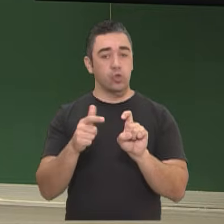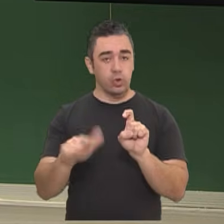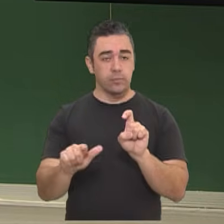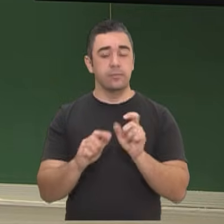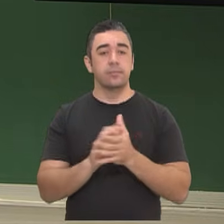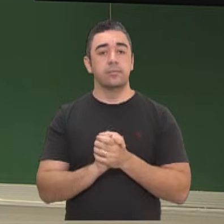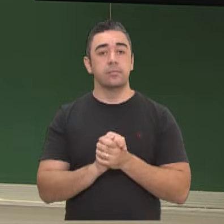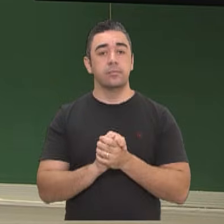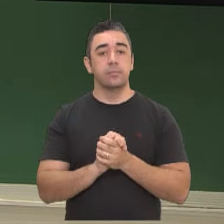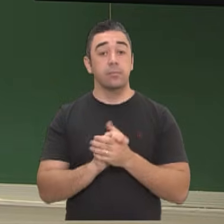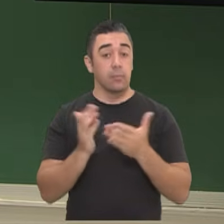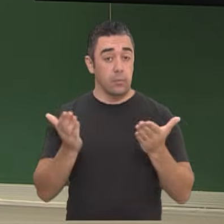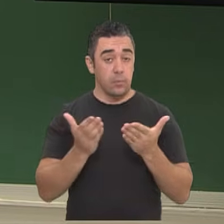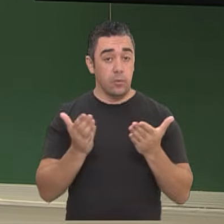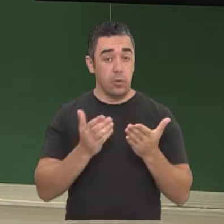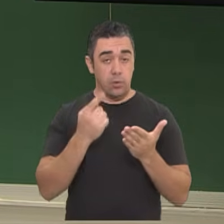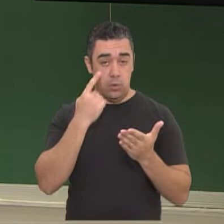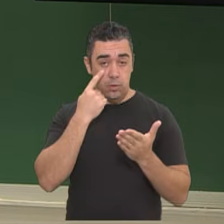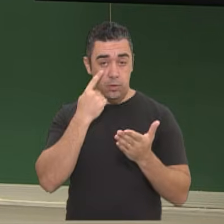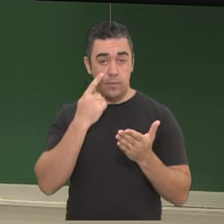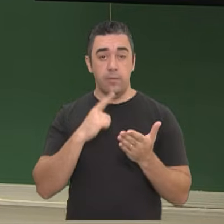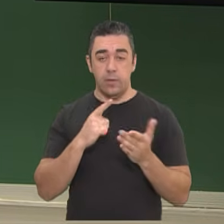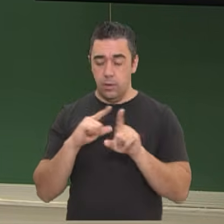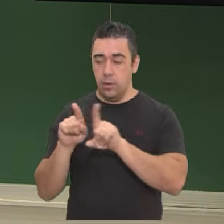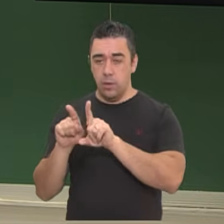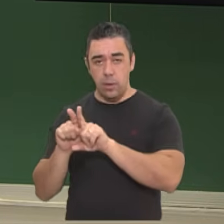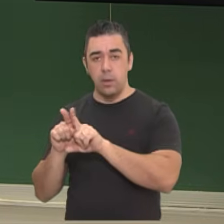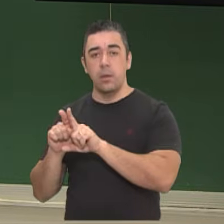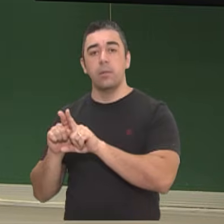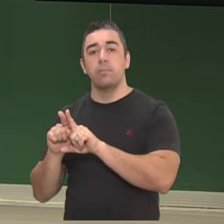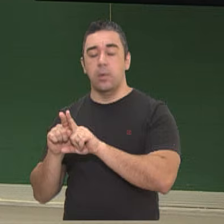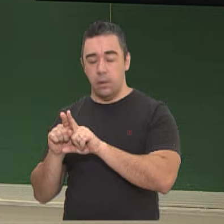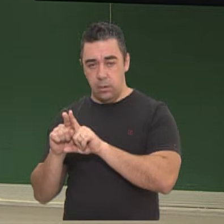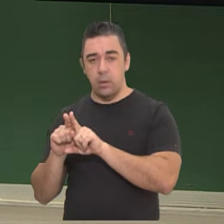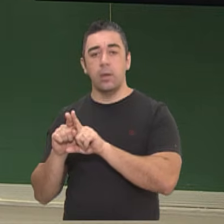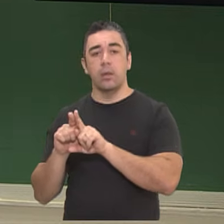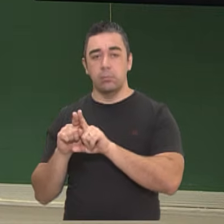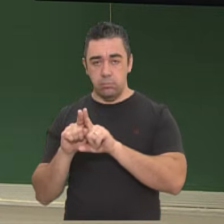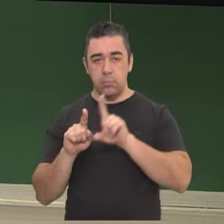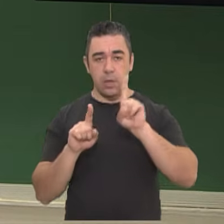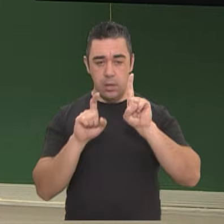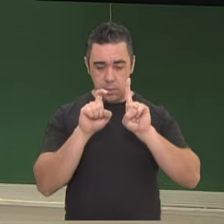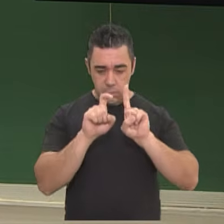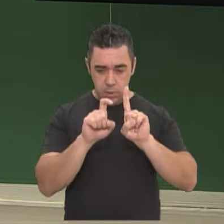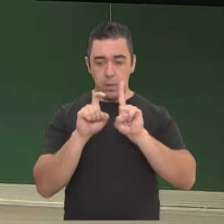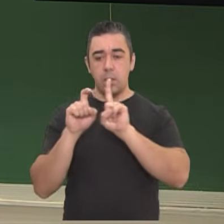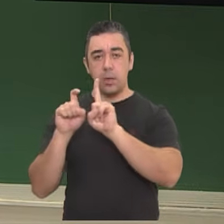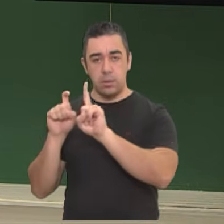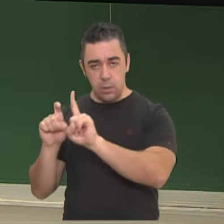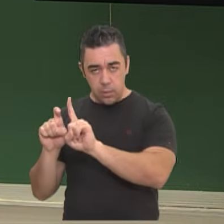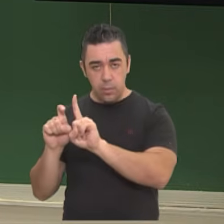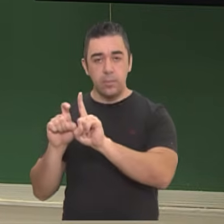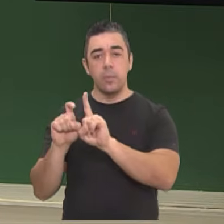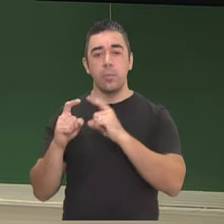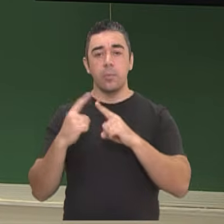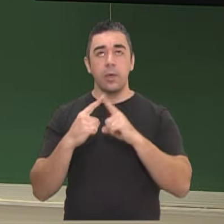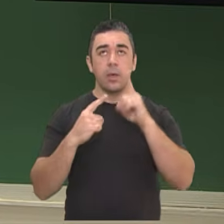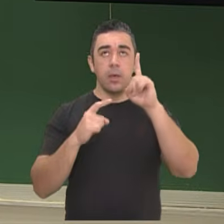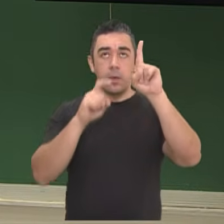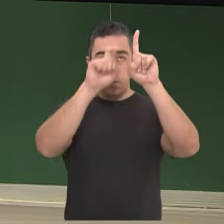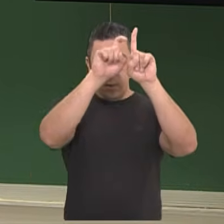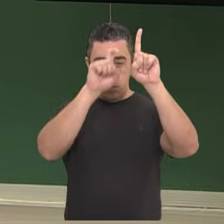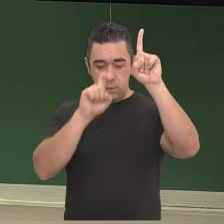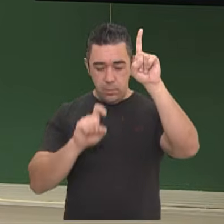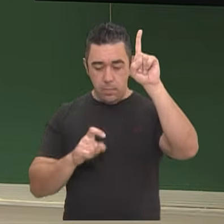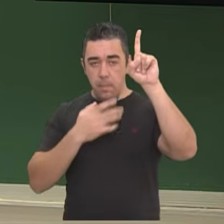volta. Esse aqui, então, também tem que ser Rzão, Rzinho. Também tem que ser Rzão, Rzinho. Porque tem que ter vindo um Rzão da mãe, um Rzinho da